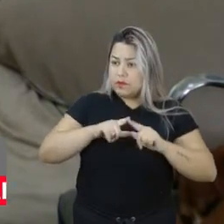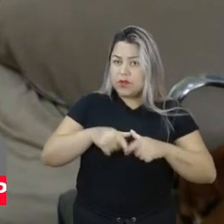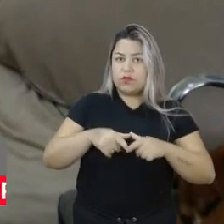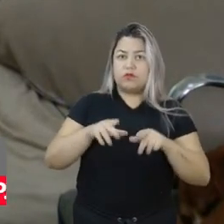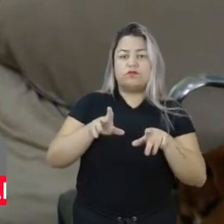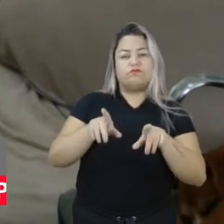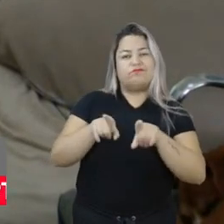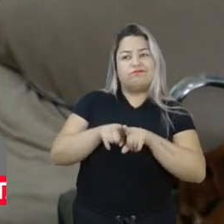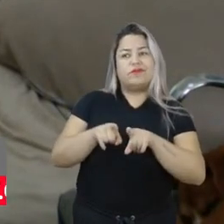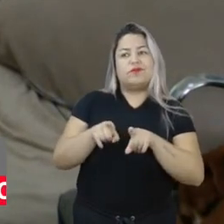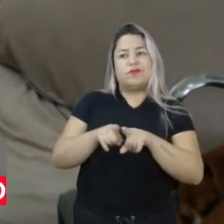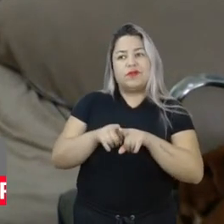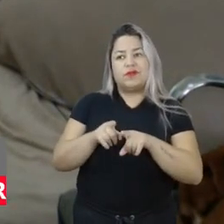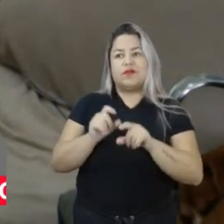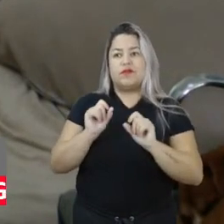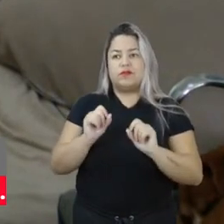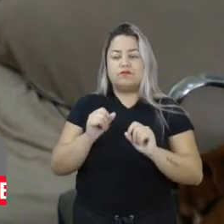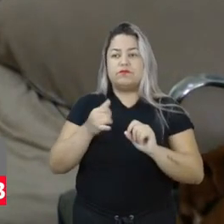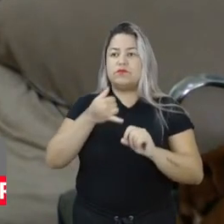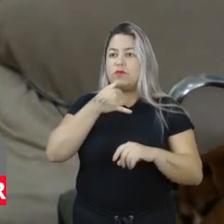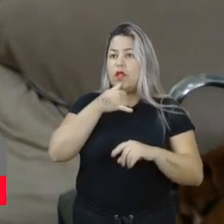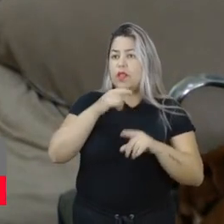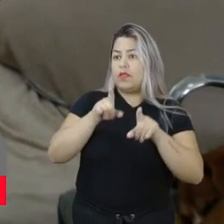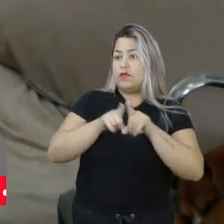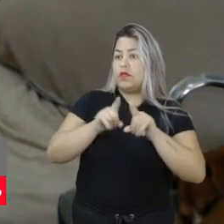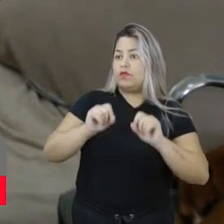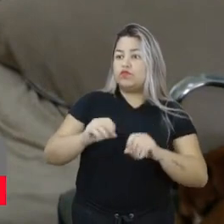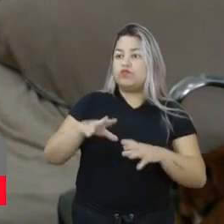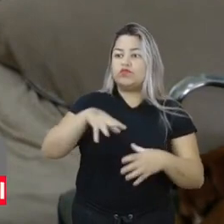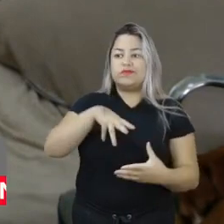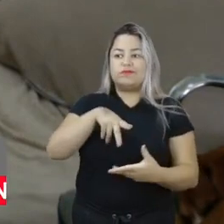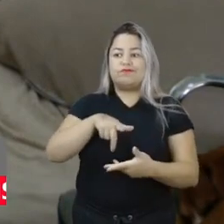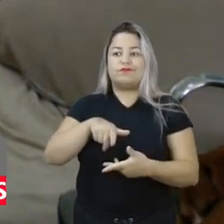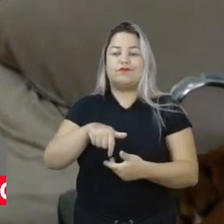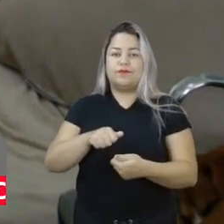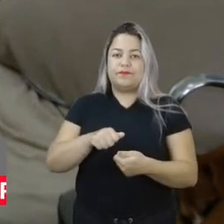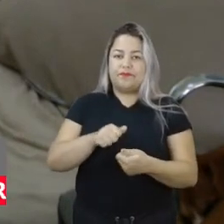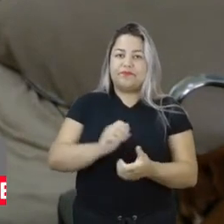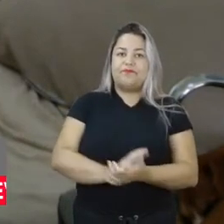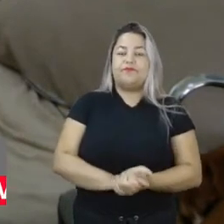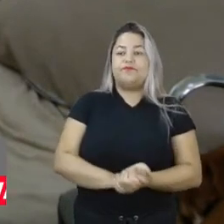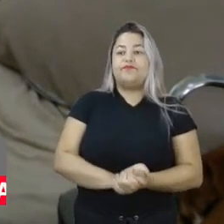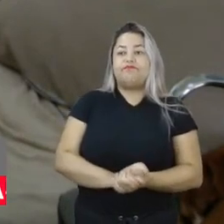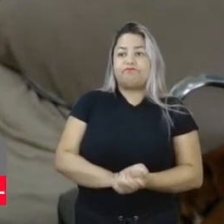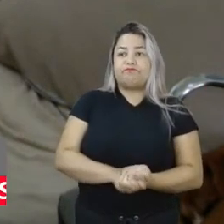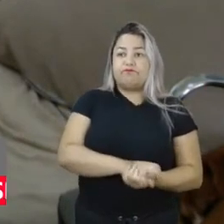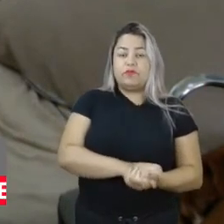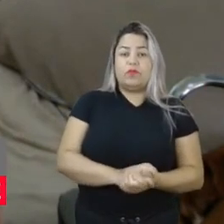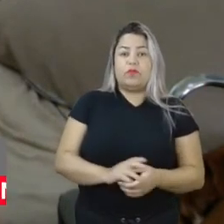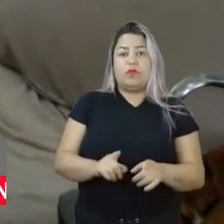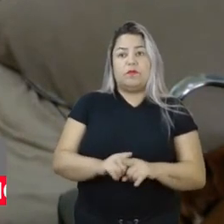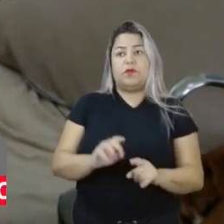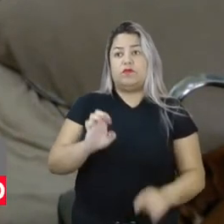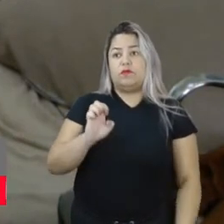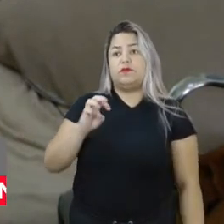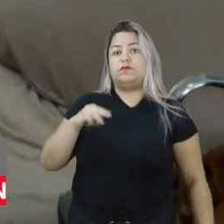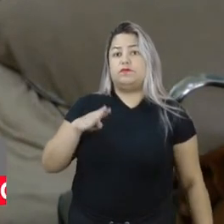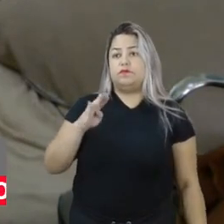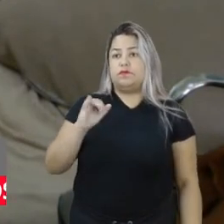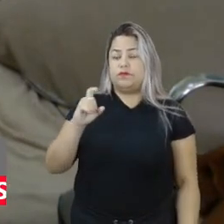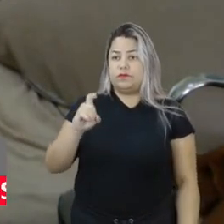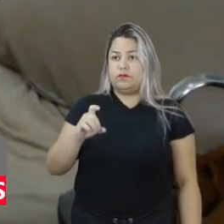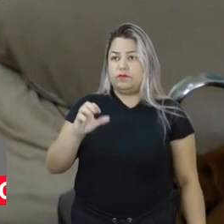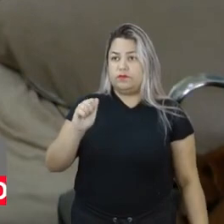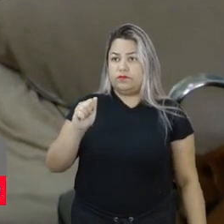mais lamentáveis episódios da diplomacia mundial recente, levando ali o embaixador brasileiro